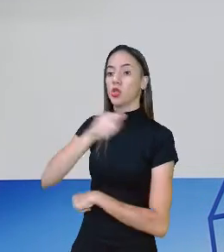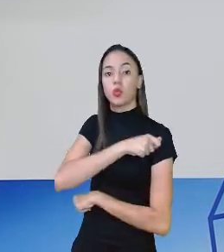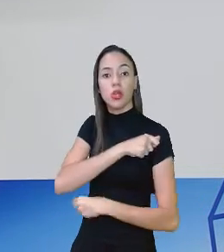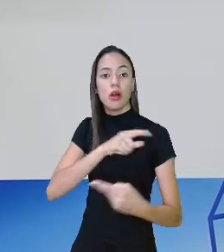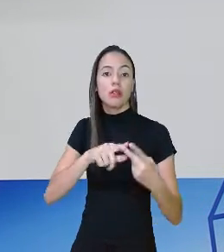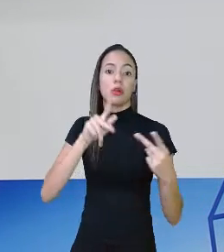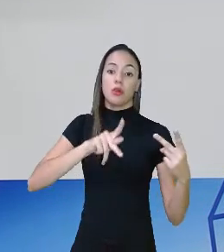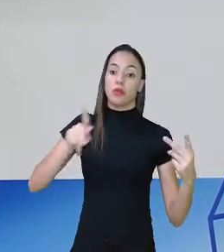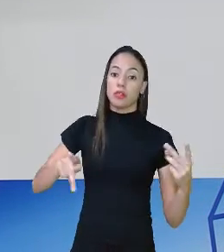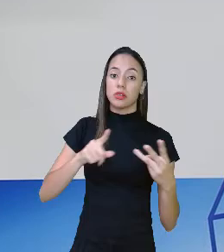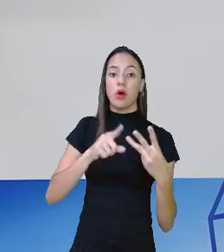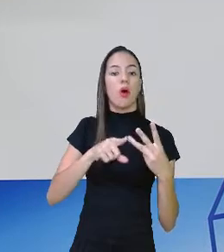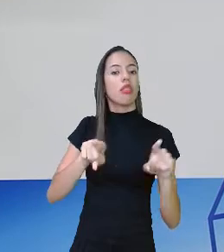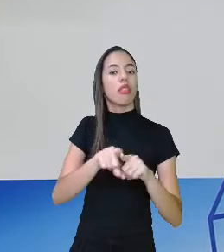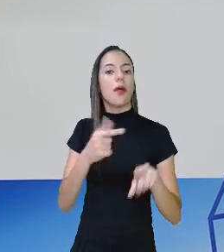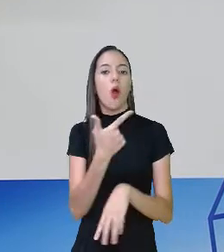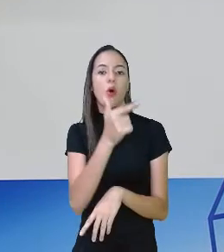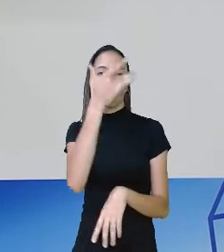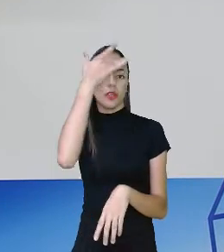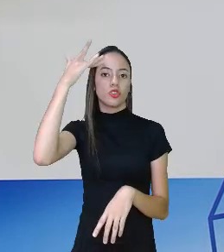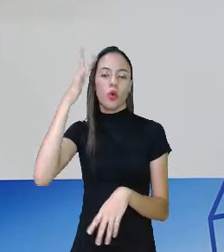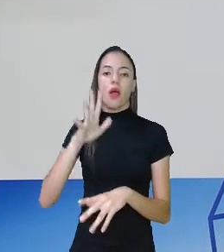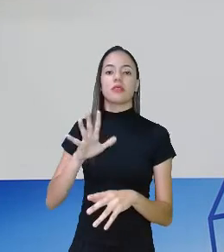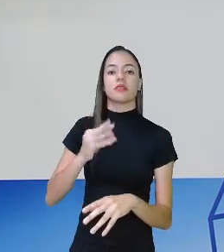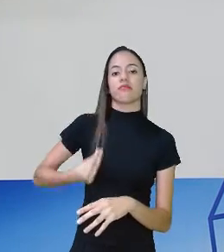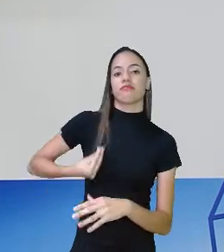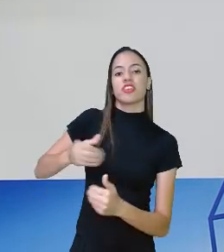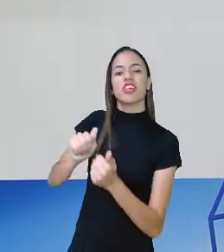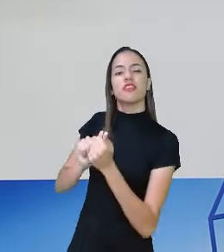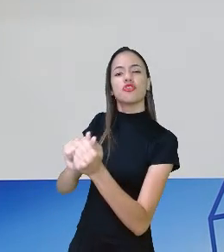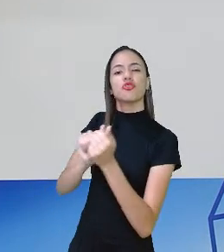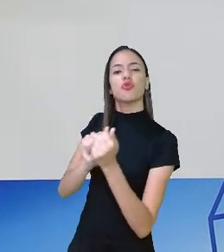os outros que têm o prazer de conviver com esse